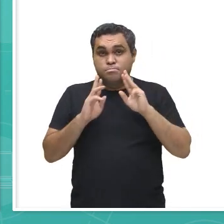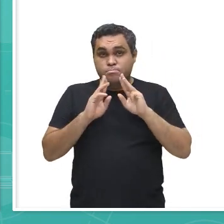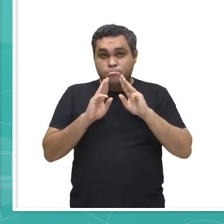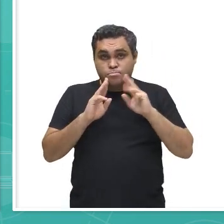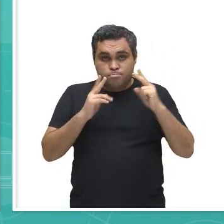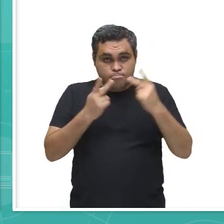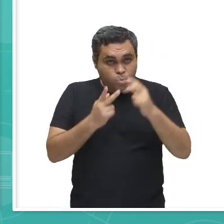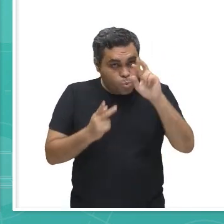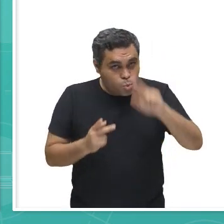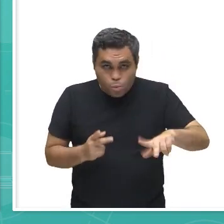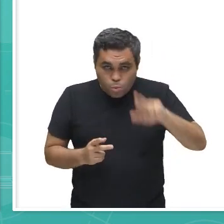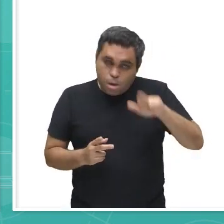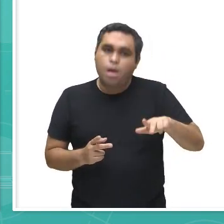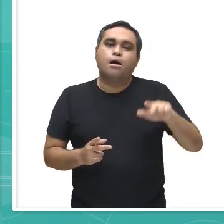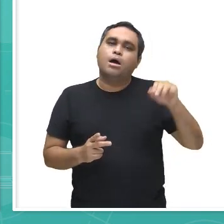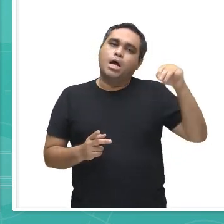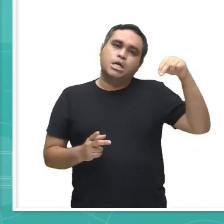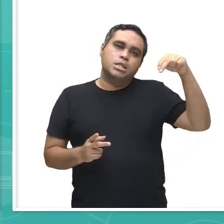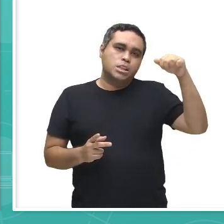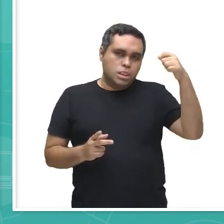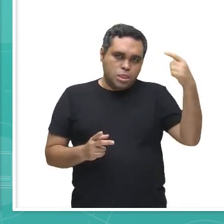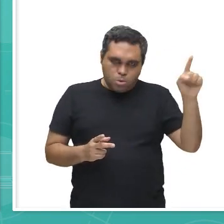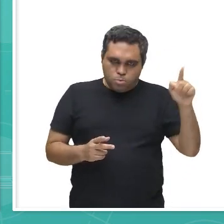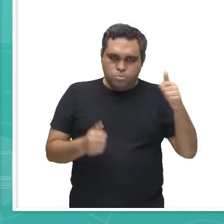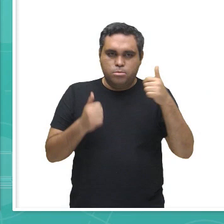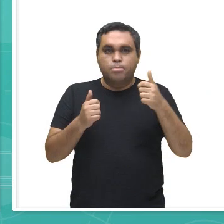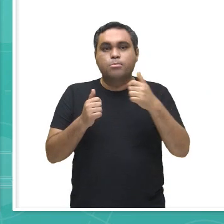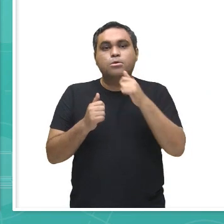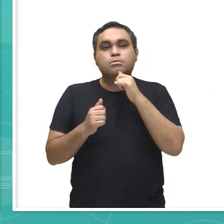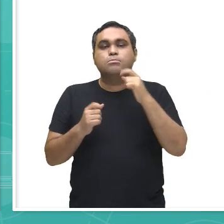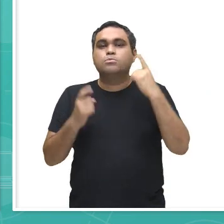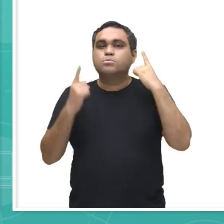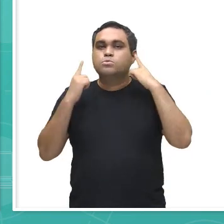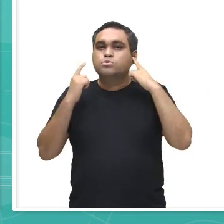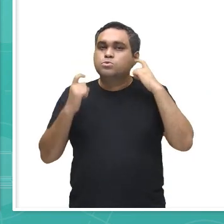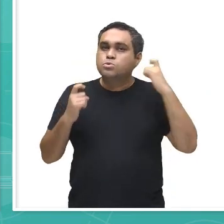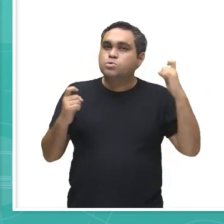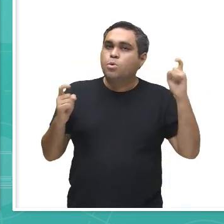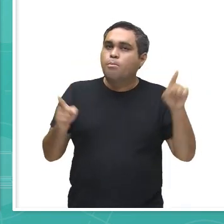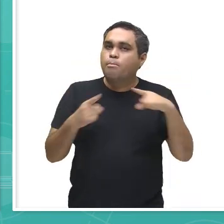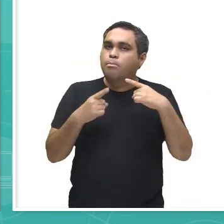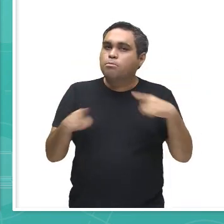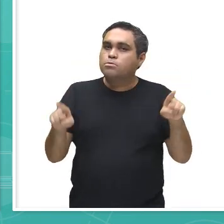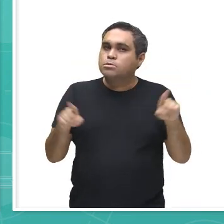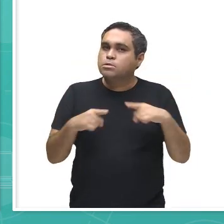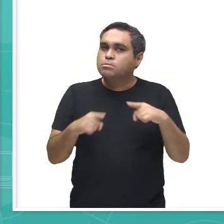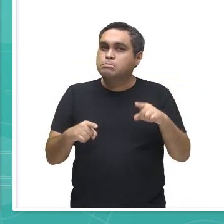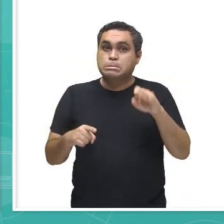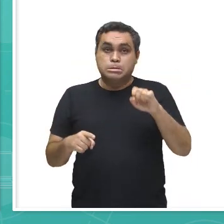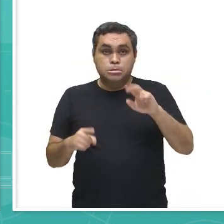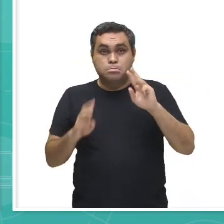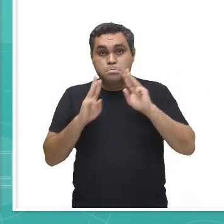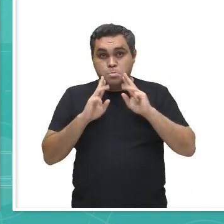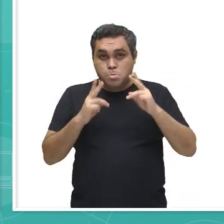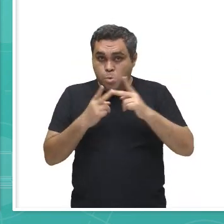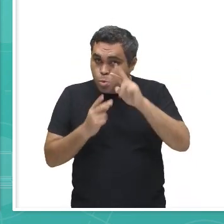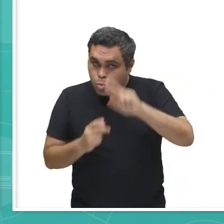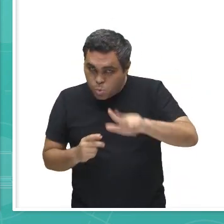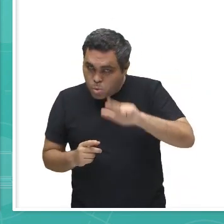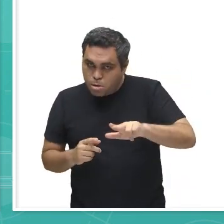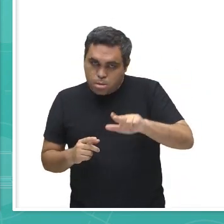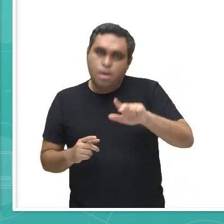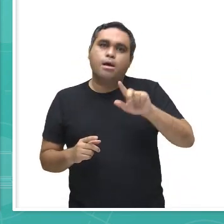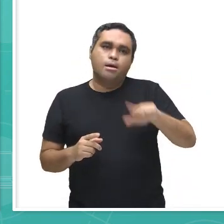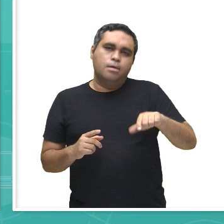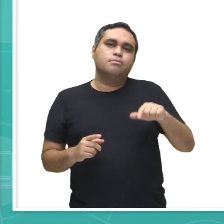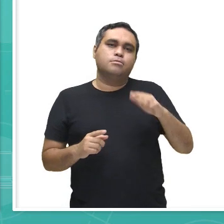observa aqui, ó, o som de uma música. Né, a gente viu que quando não é matéria, pode ser energia, né? Então, o som de uma